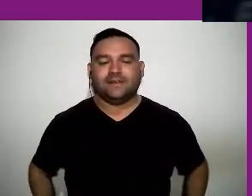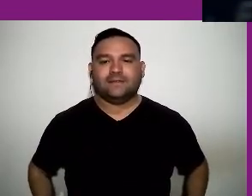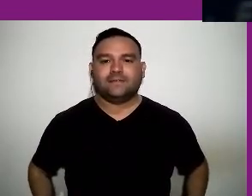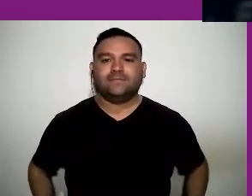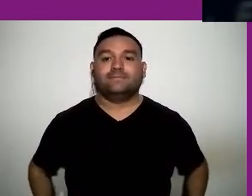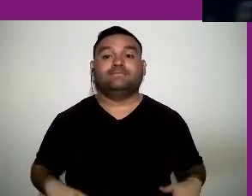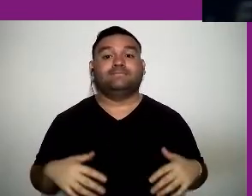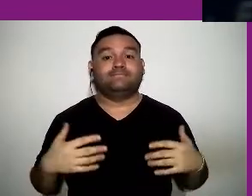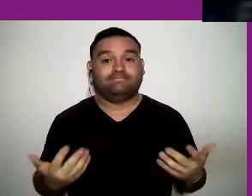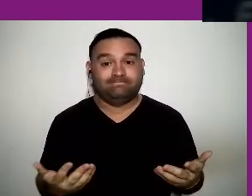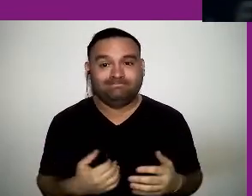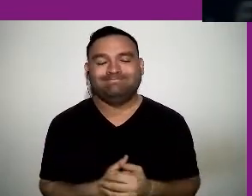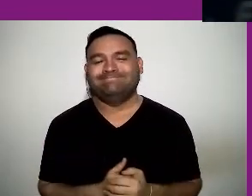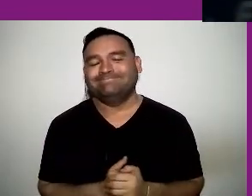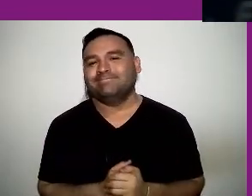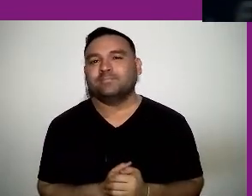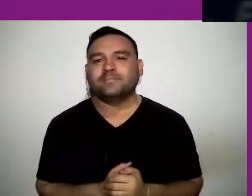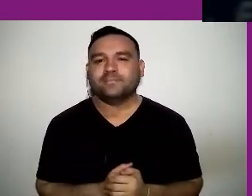Bem,